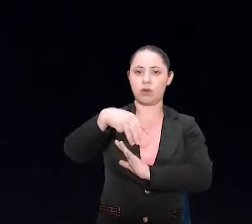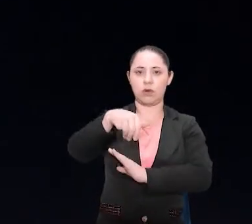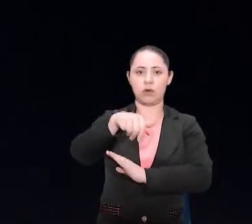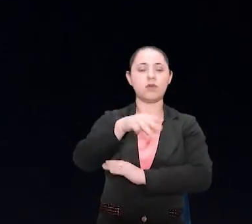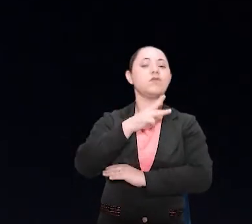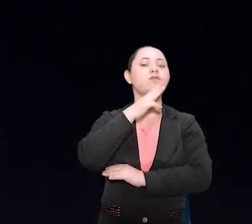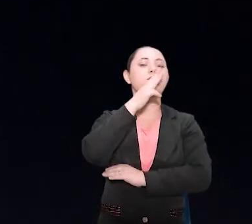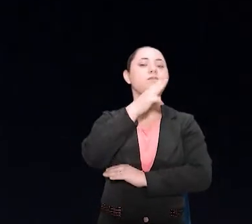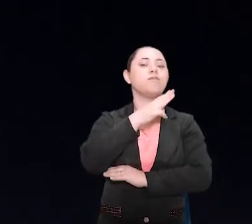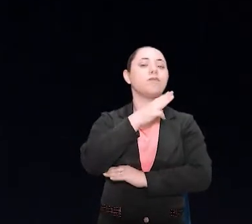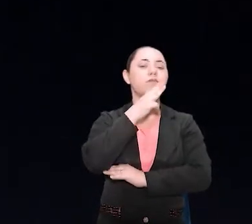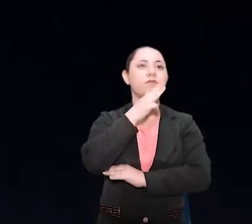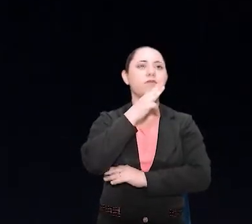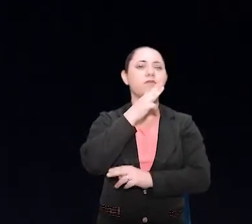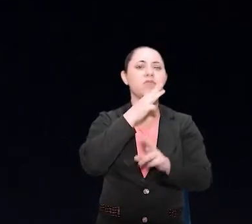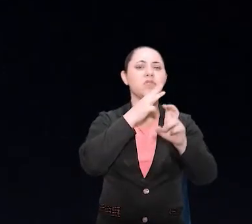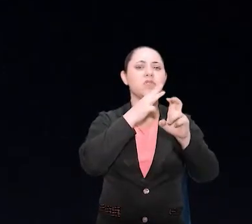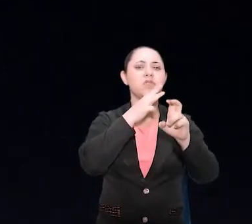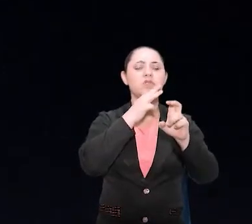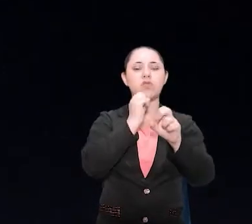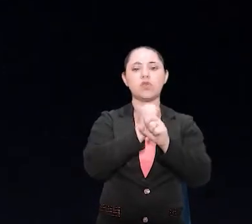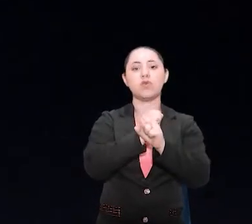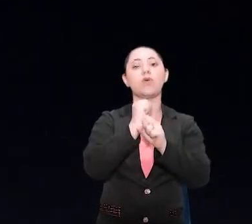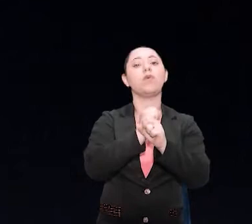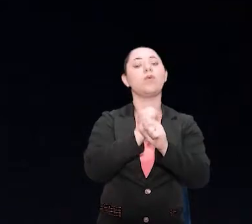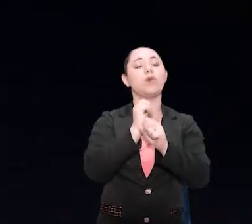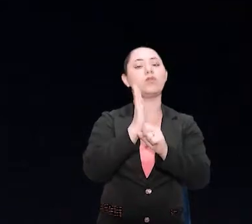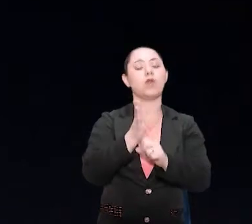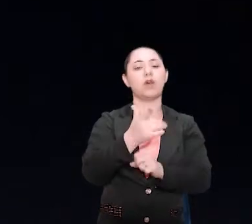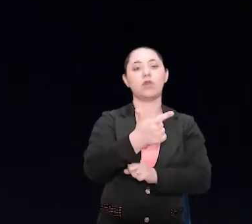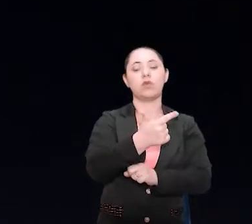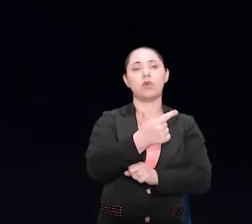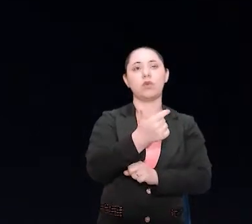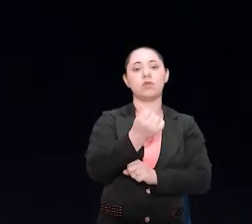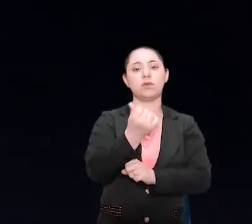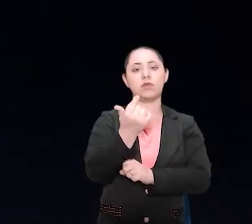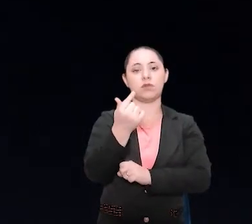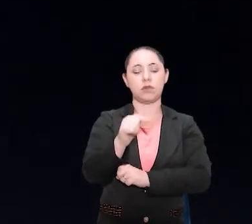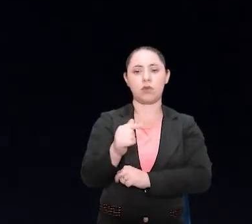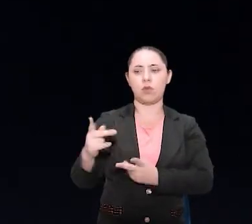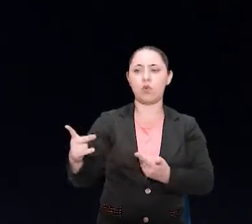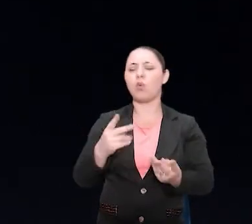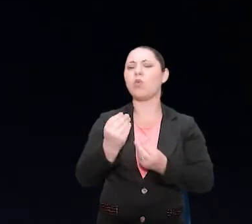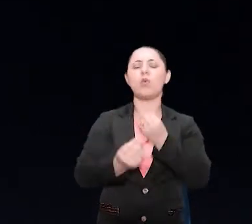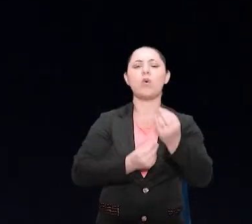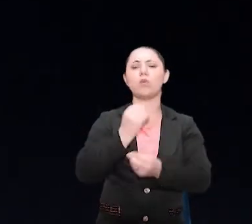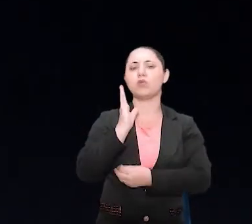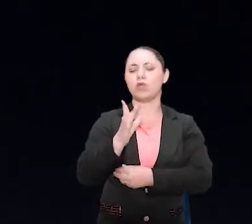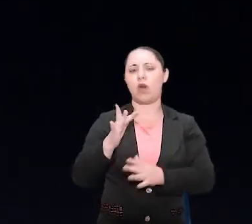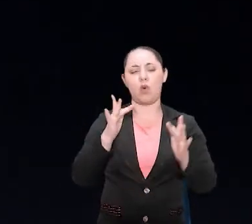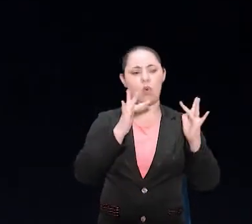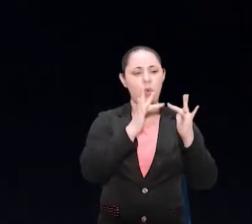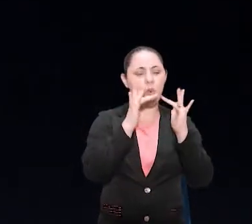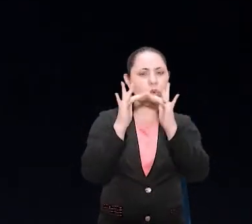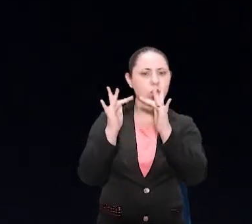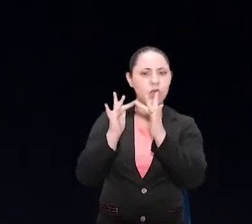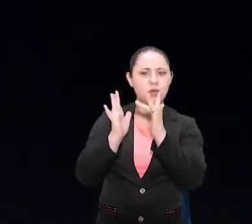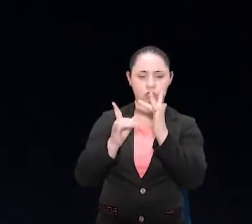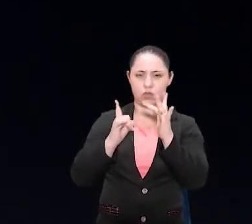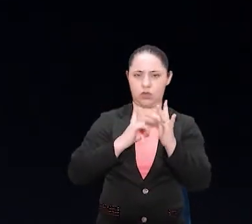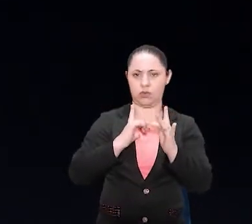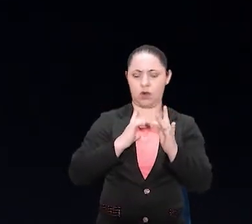Marquinhos Trade, há 5 anos. Há 5 anos, desde 2017. Como é que foi esse convite? Você já tinha algum contato com ele?